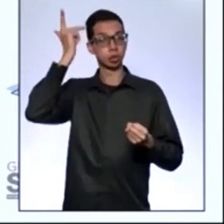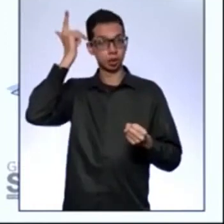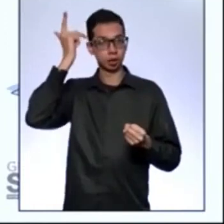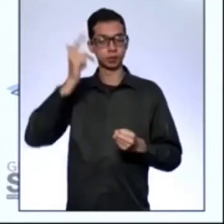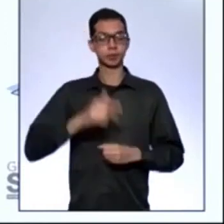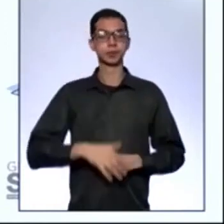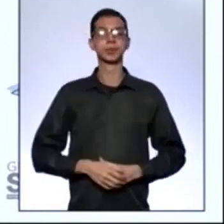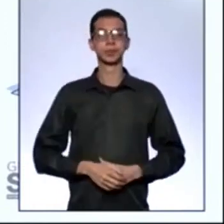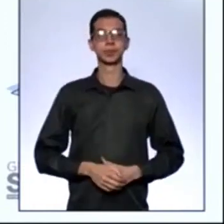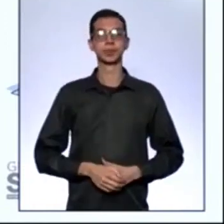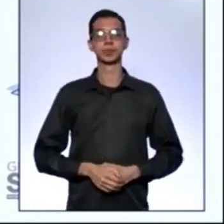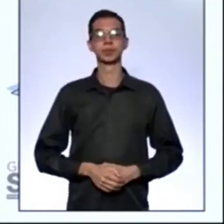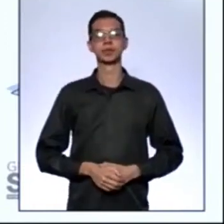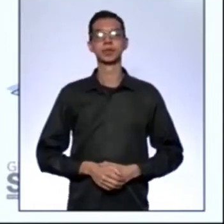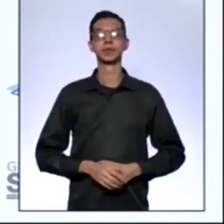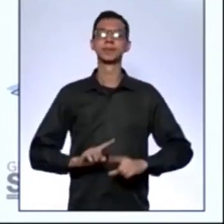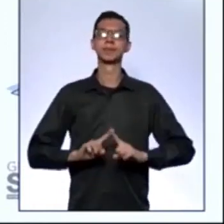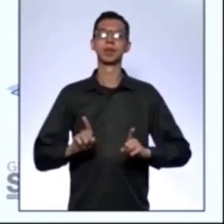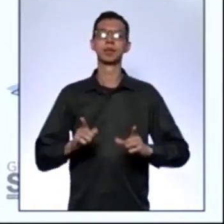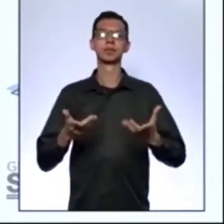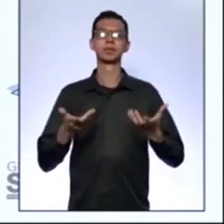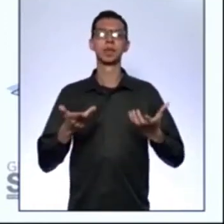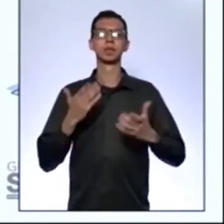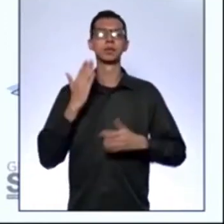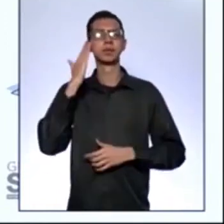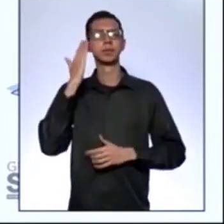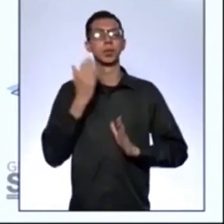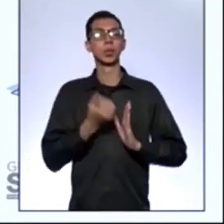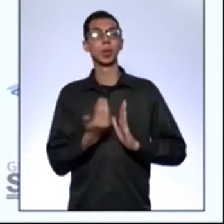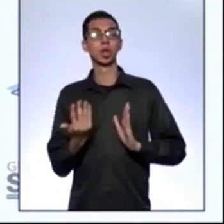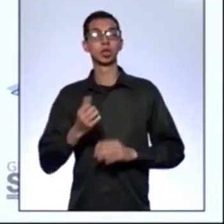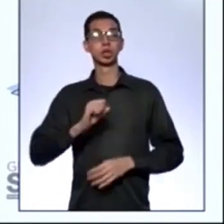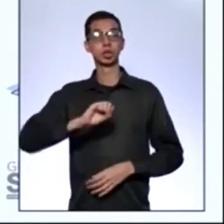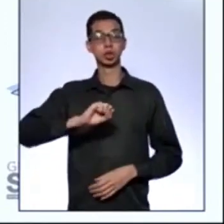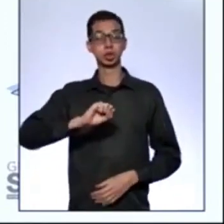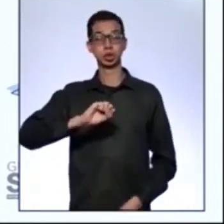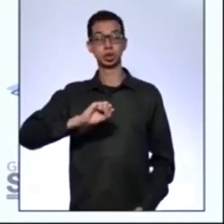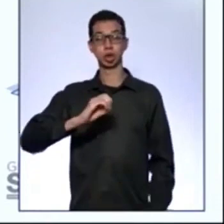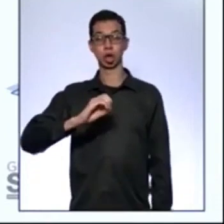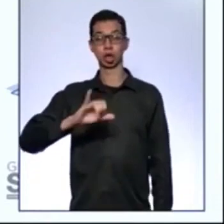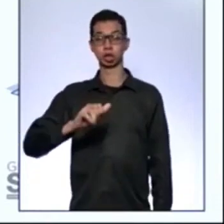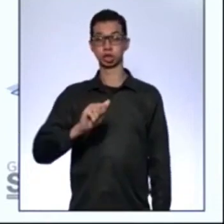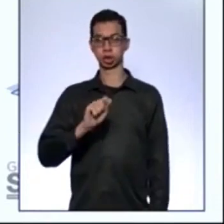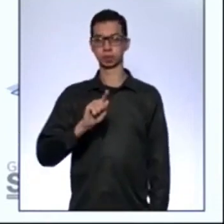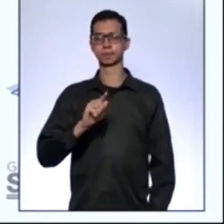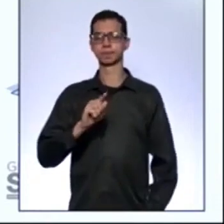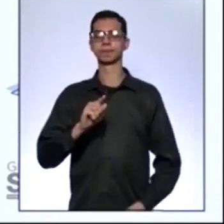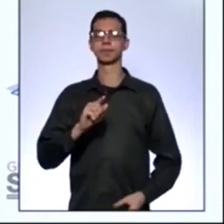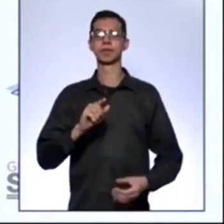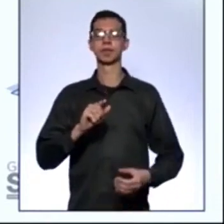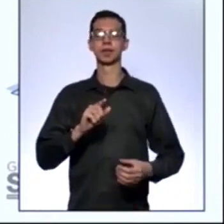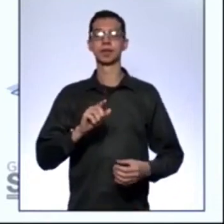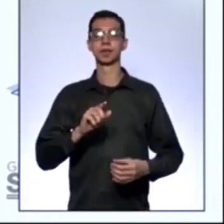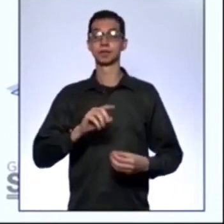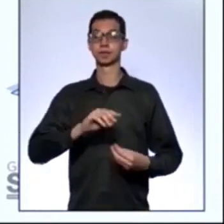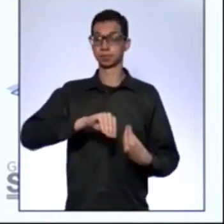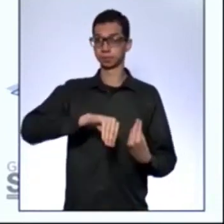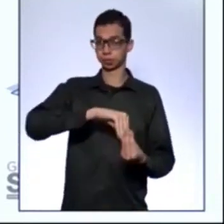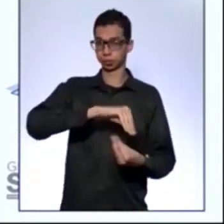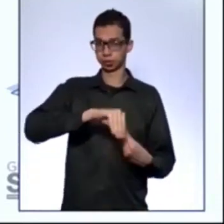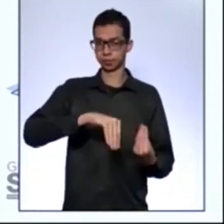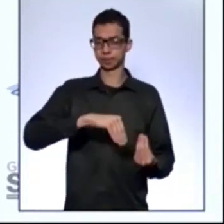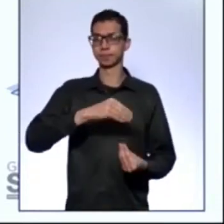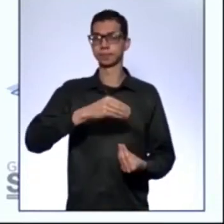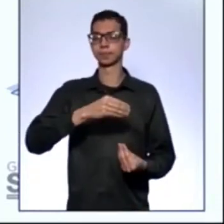E aí ele quer saber qual a quantidade de leite de si só já que você vai acrescentar essa mistura